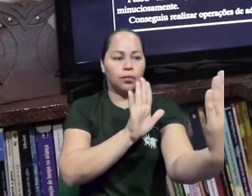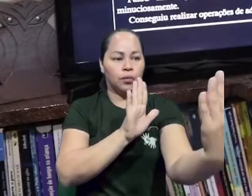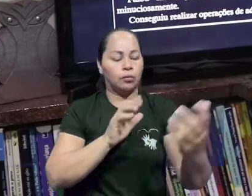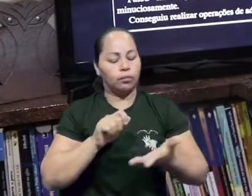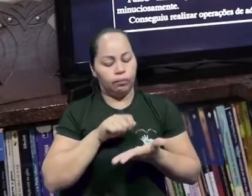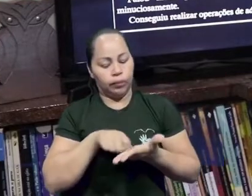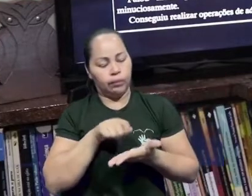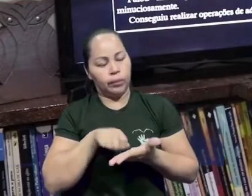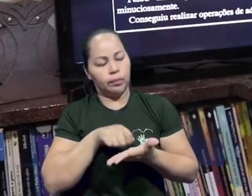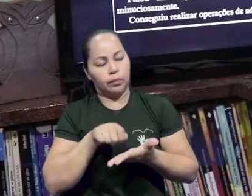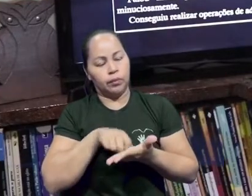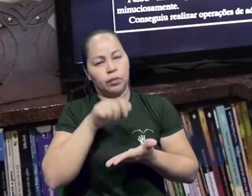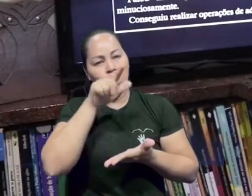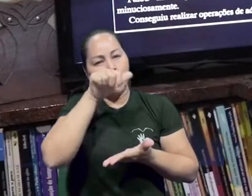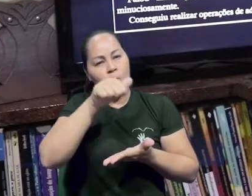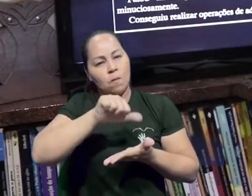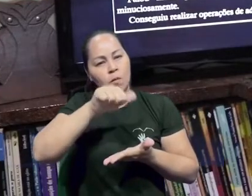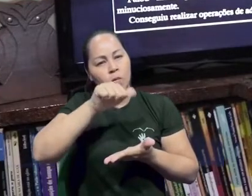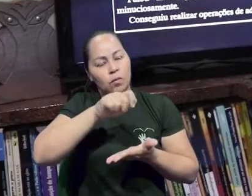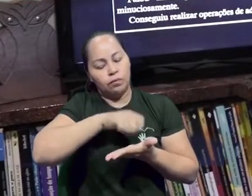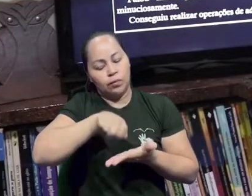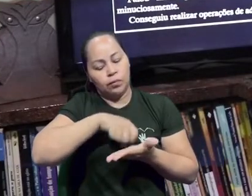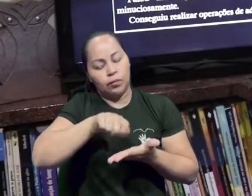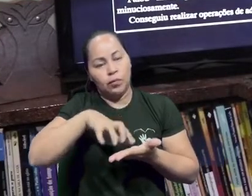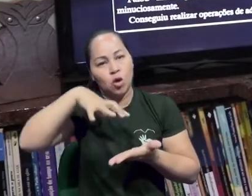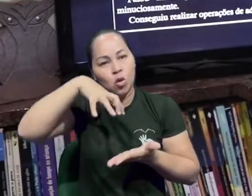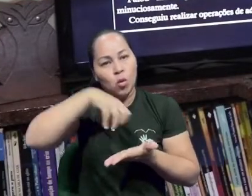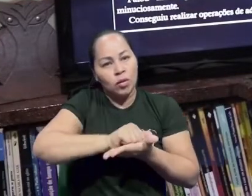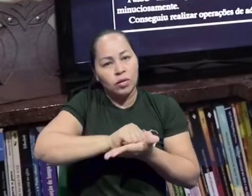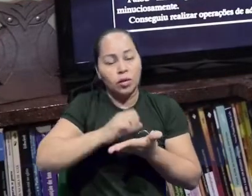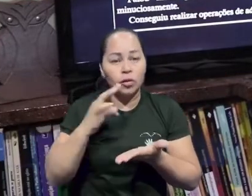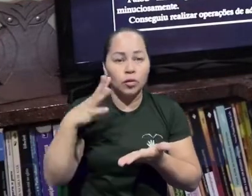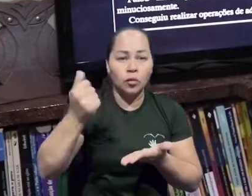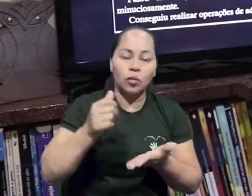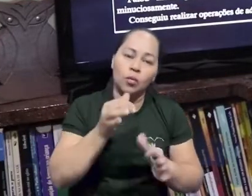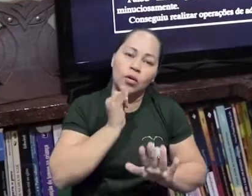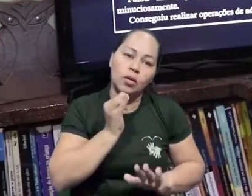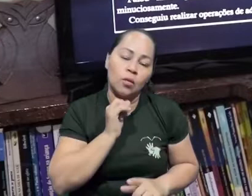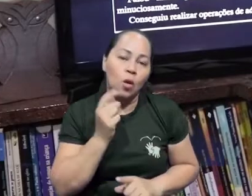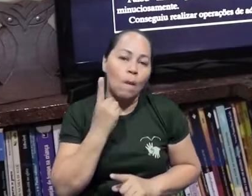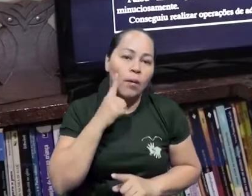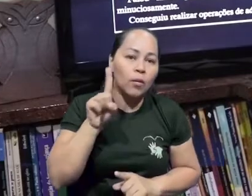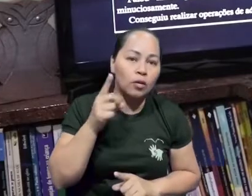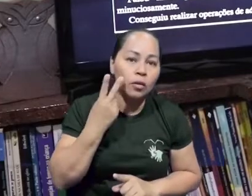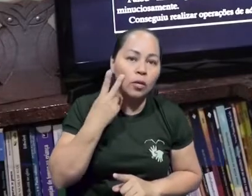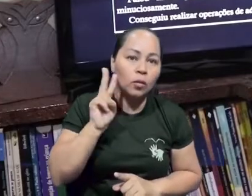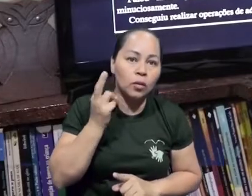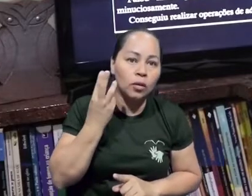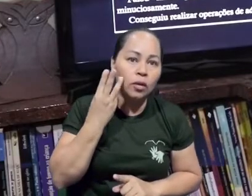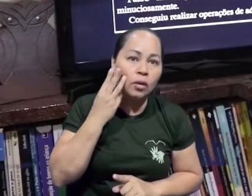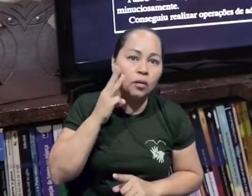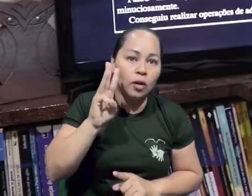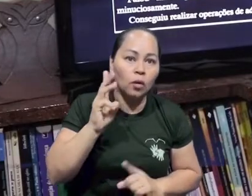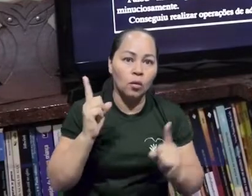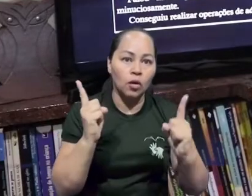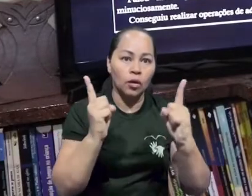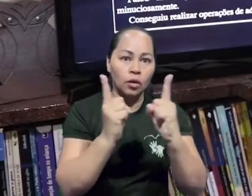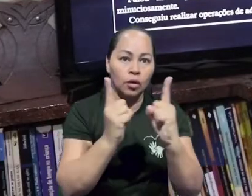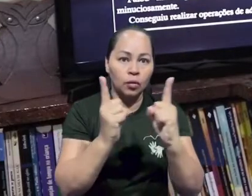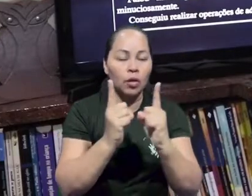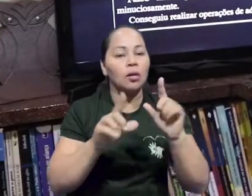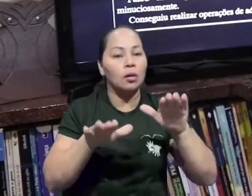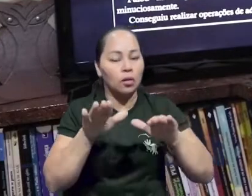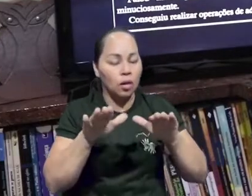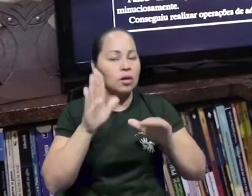para se mostrar, né? Isso é natural, mas ali a partir do segundo, terceiro atendimento o aluno já consegue se